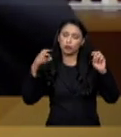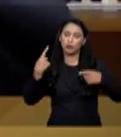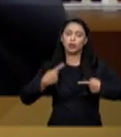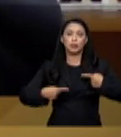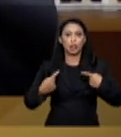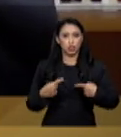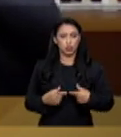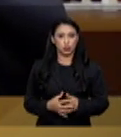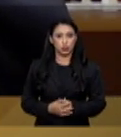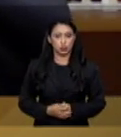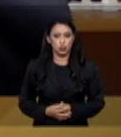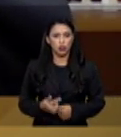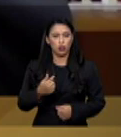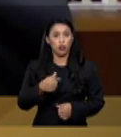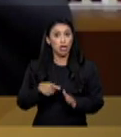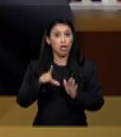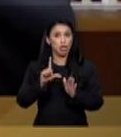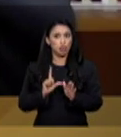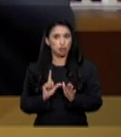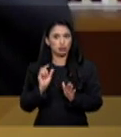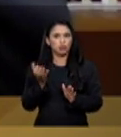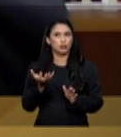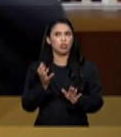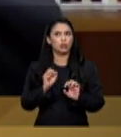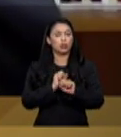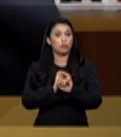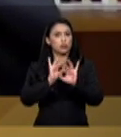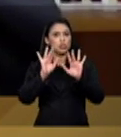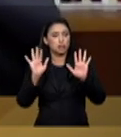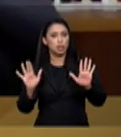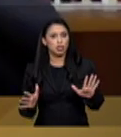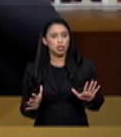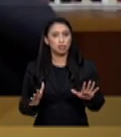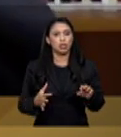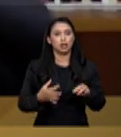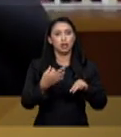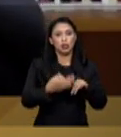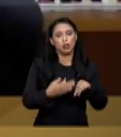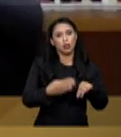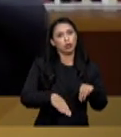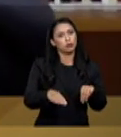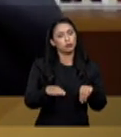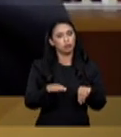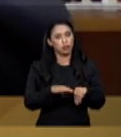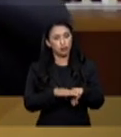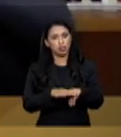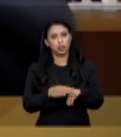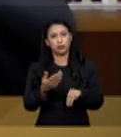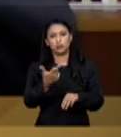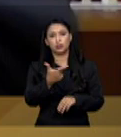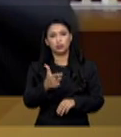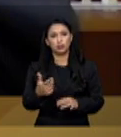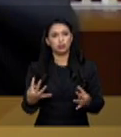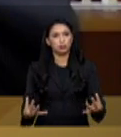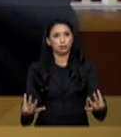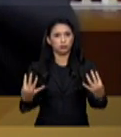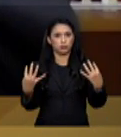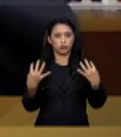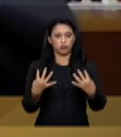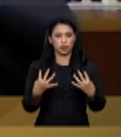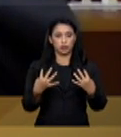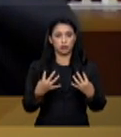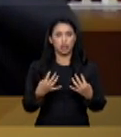discussão. Esclareço antes, apenas reiterando aos colegas e ao público em geral, que eu recebi